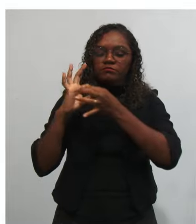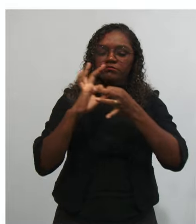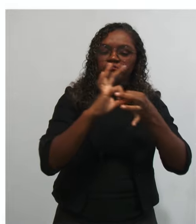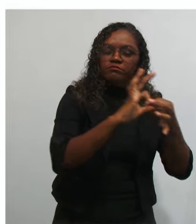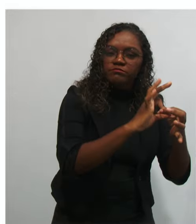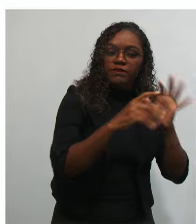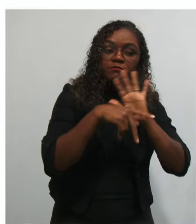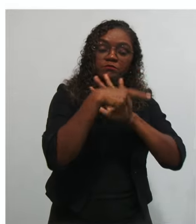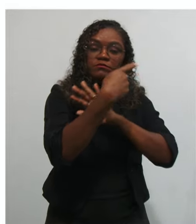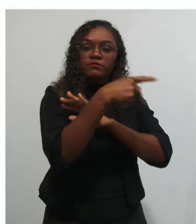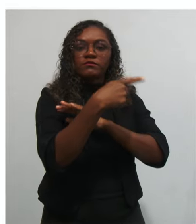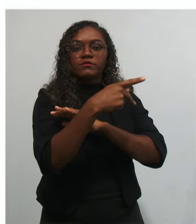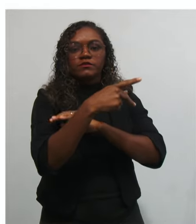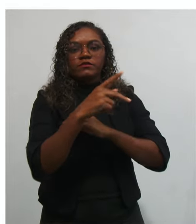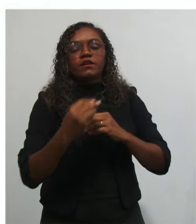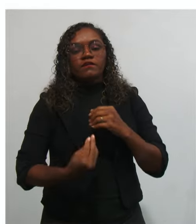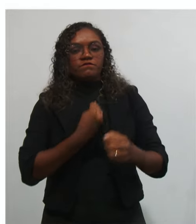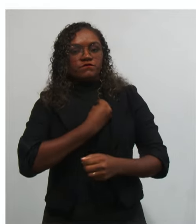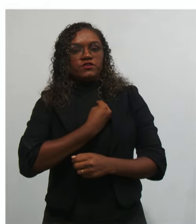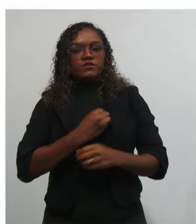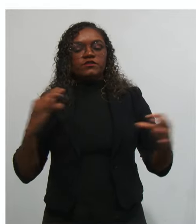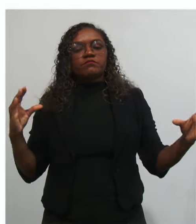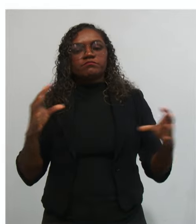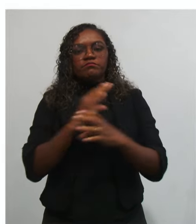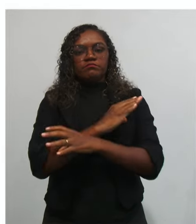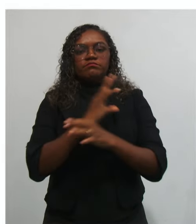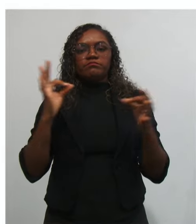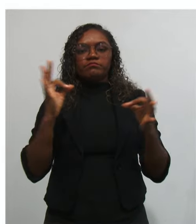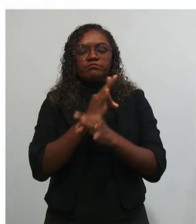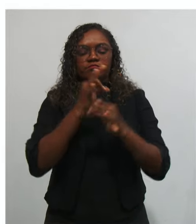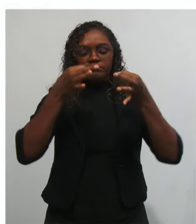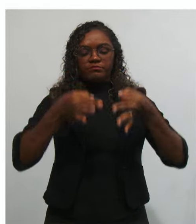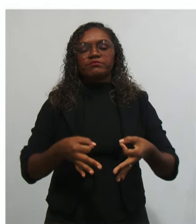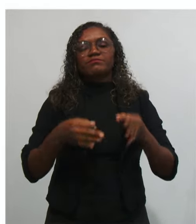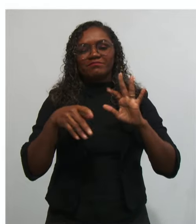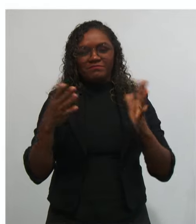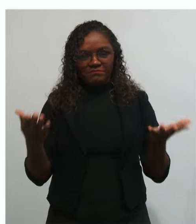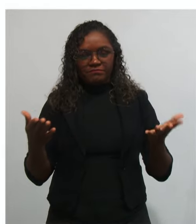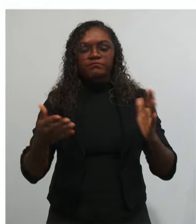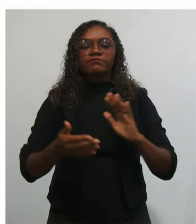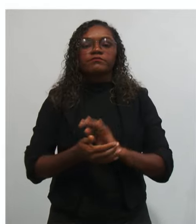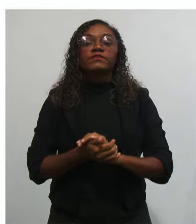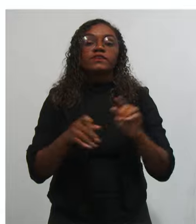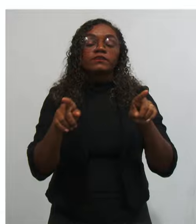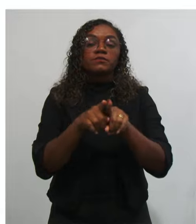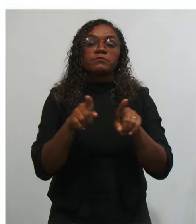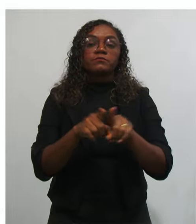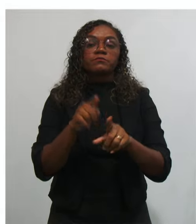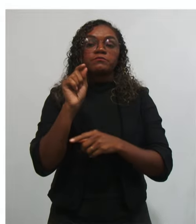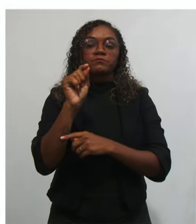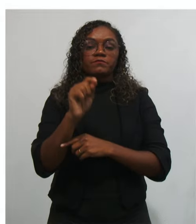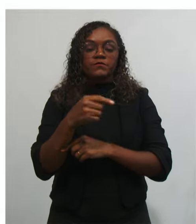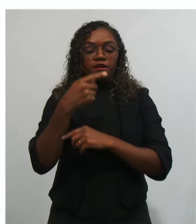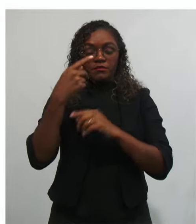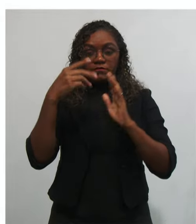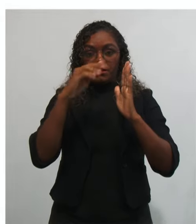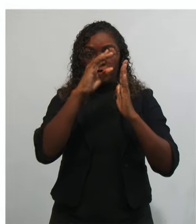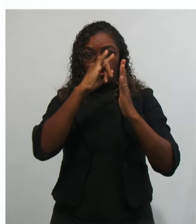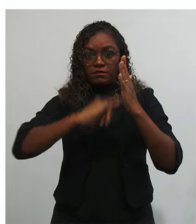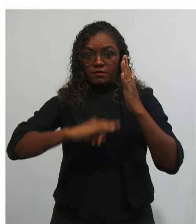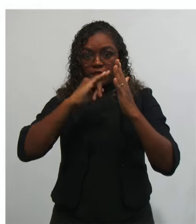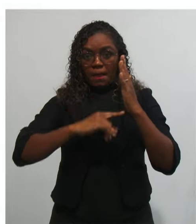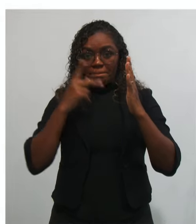aluno de uma forma integral a integralidade do ser humano eh também na bncc se Traz essa